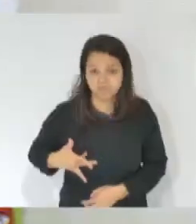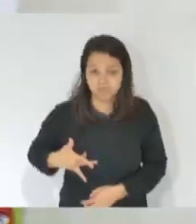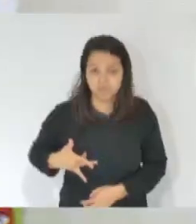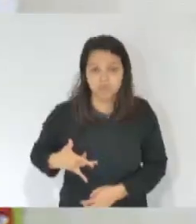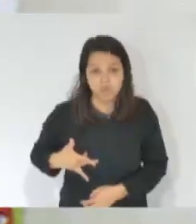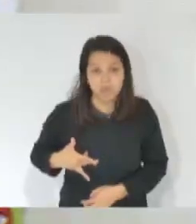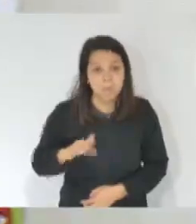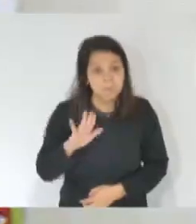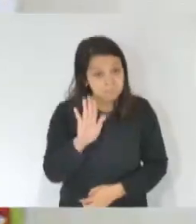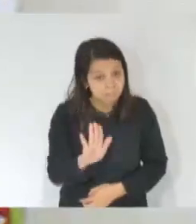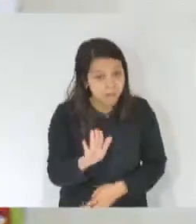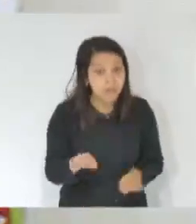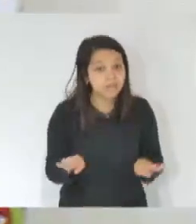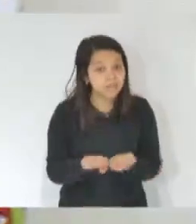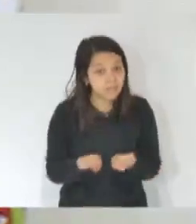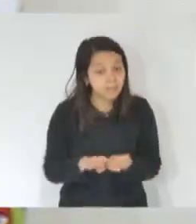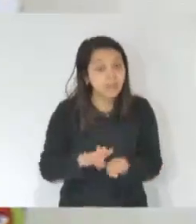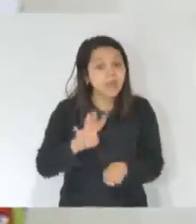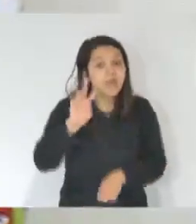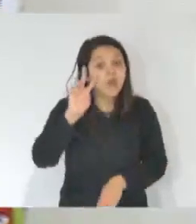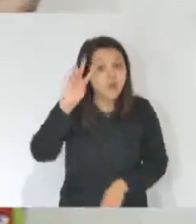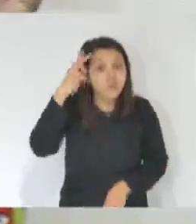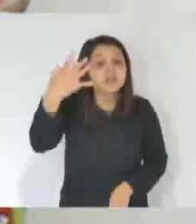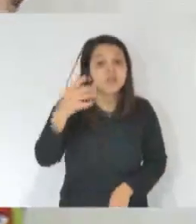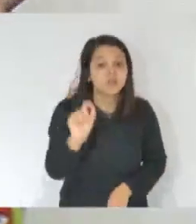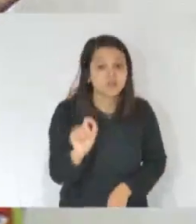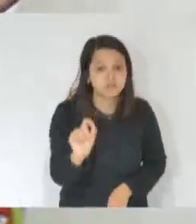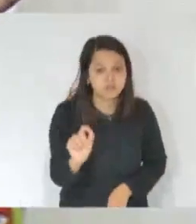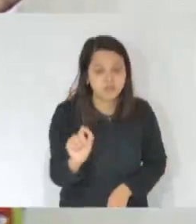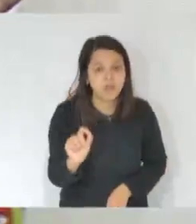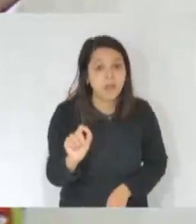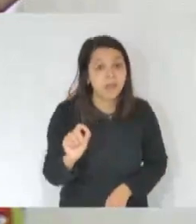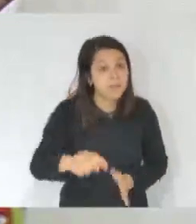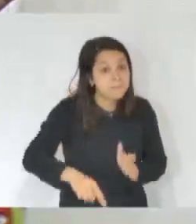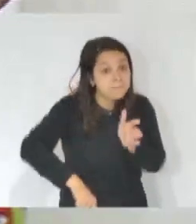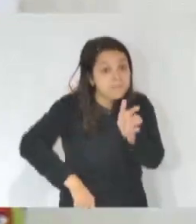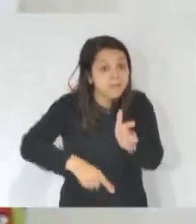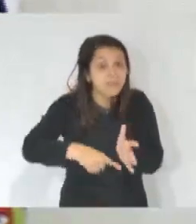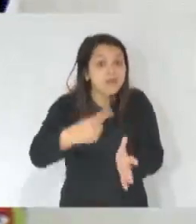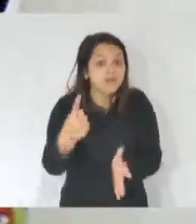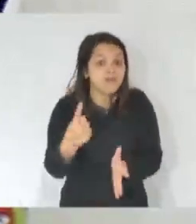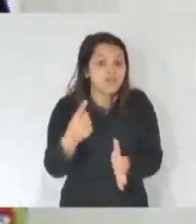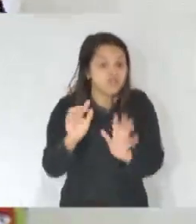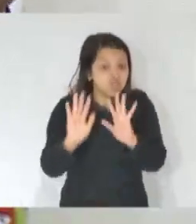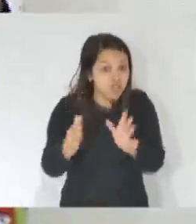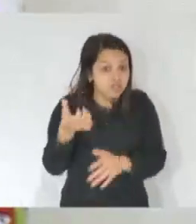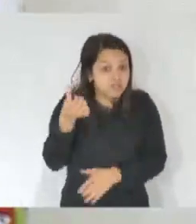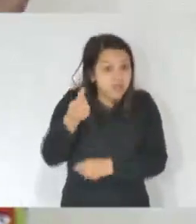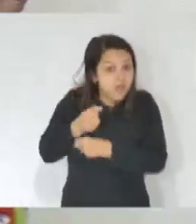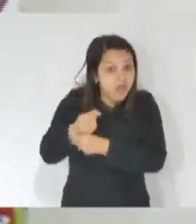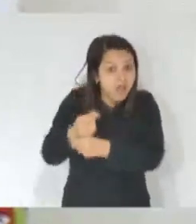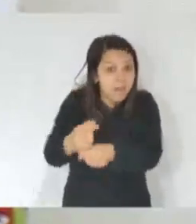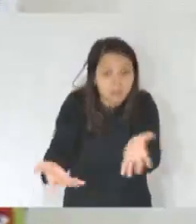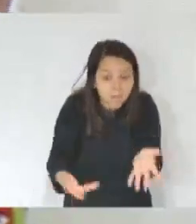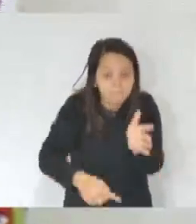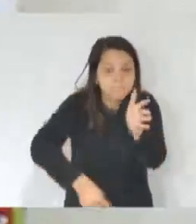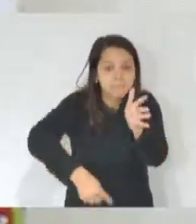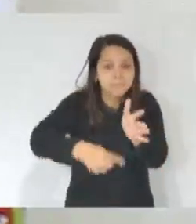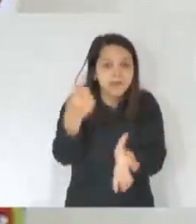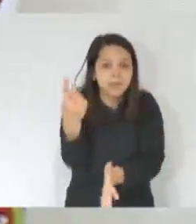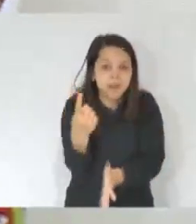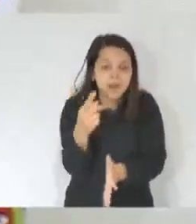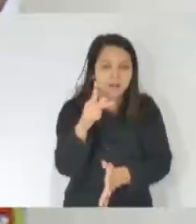consequência, pela primeira vez em 6 anos, Santa Catarina vai ter o seu per capita